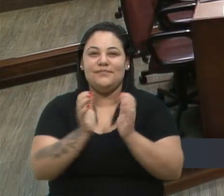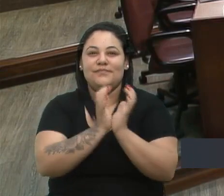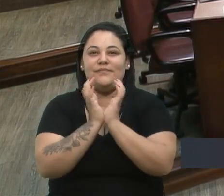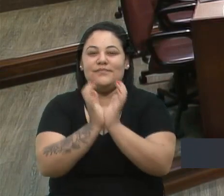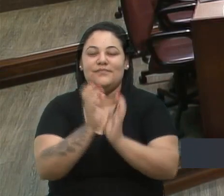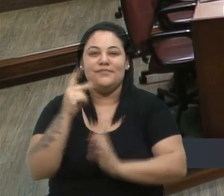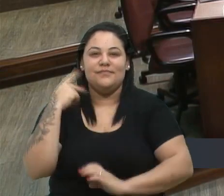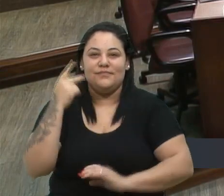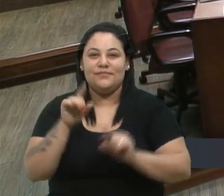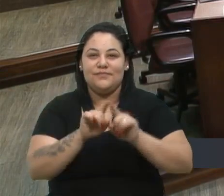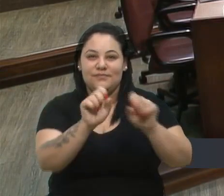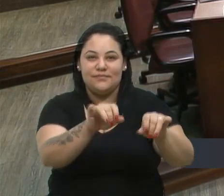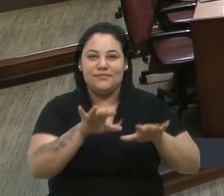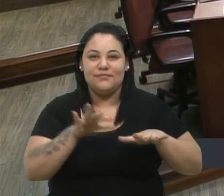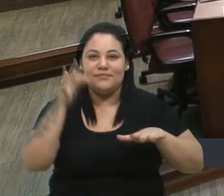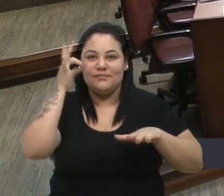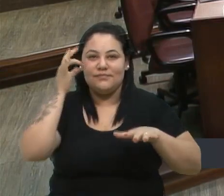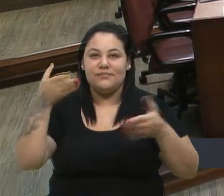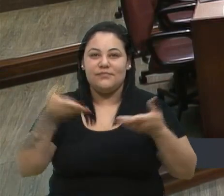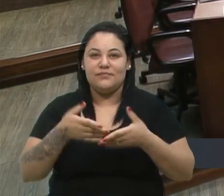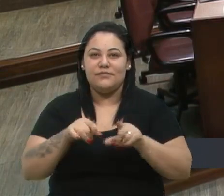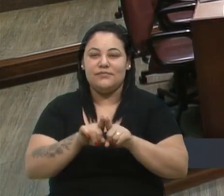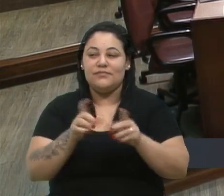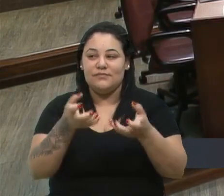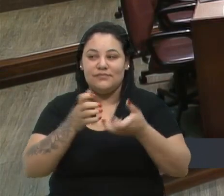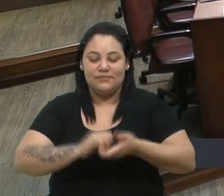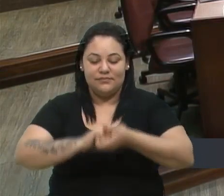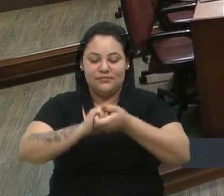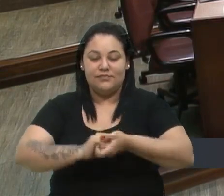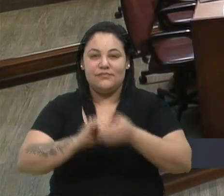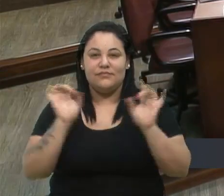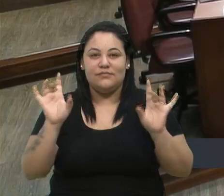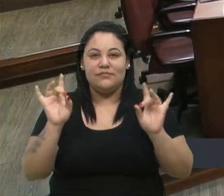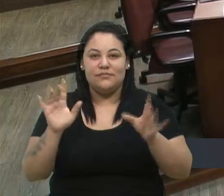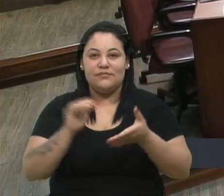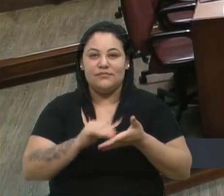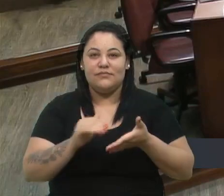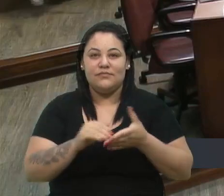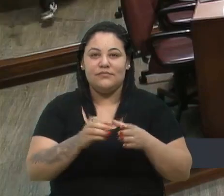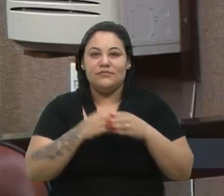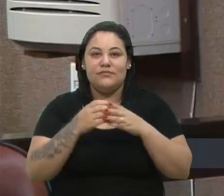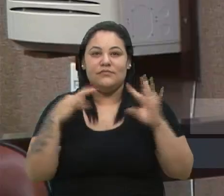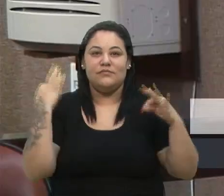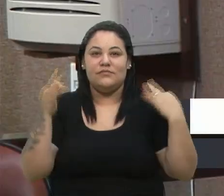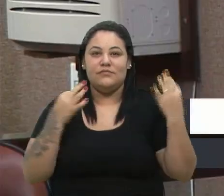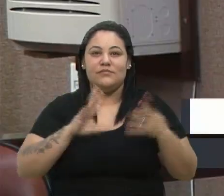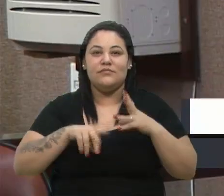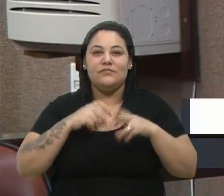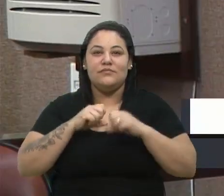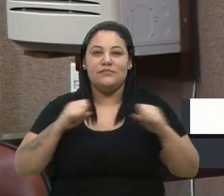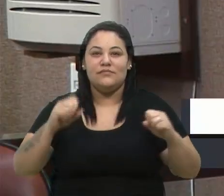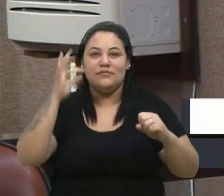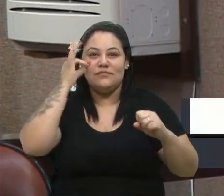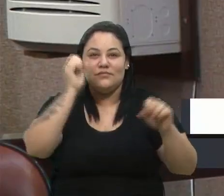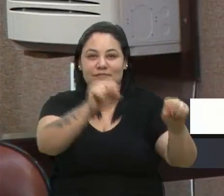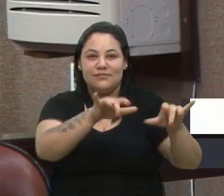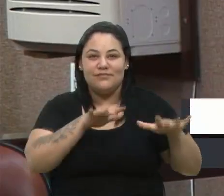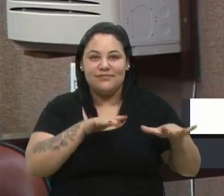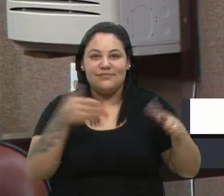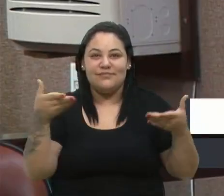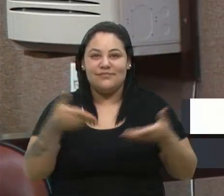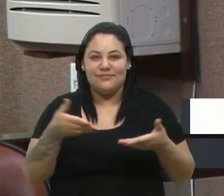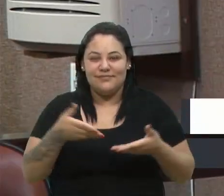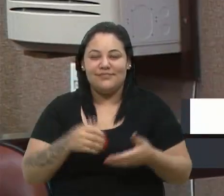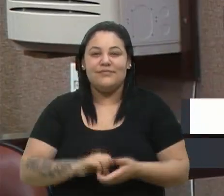vereadores, público presente. Queria fazer uma saudação especial ao secretário de Turismo, Ricardo Daneluz, que está presente na plateia, toda a plateia.